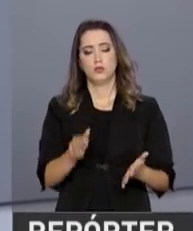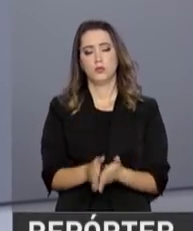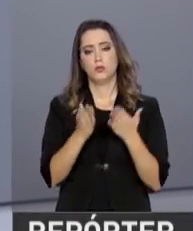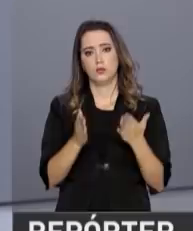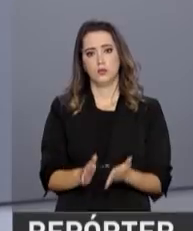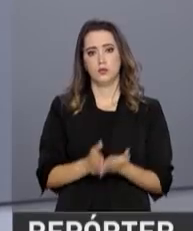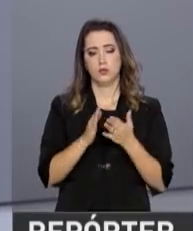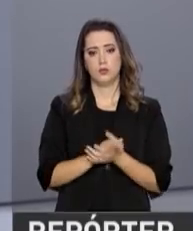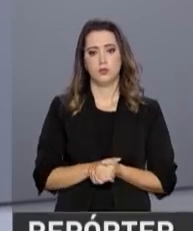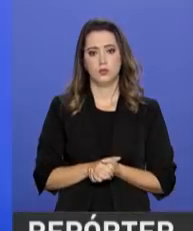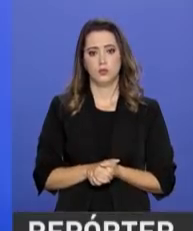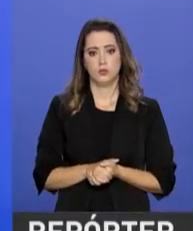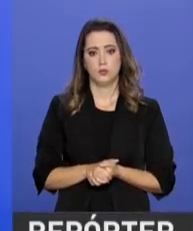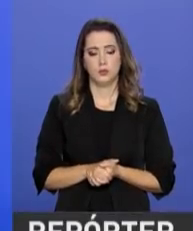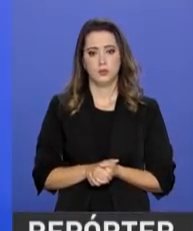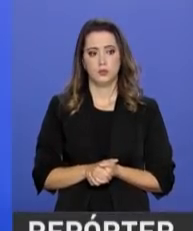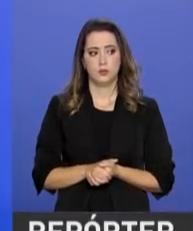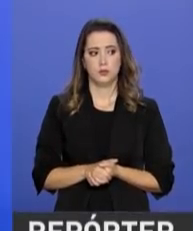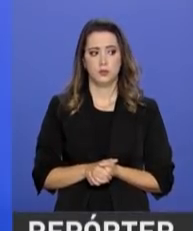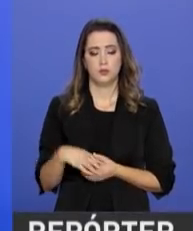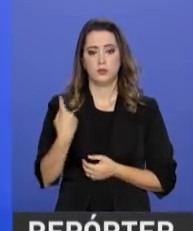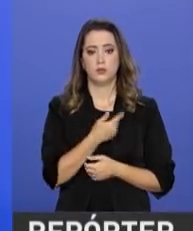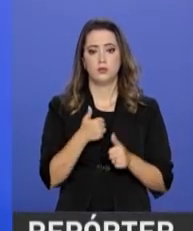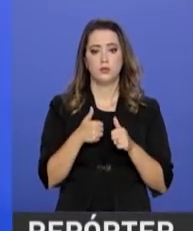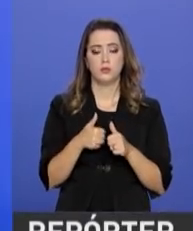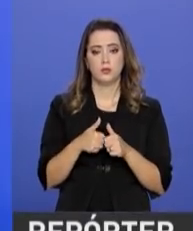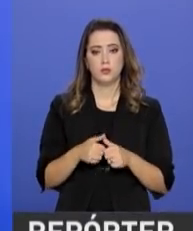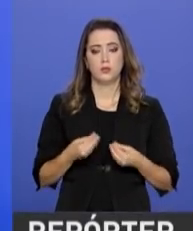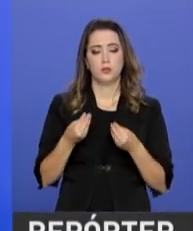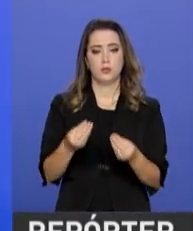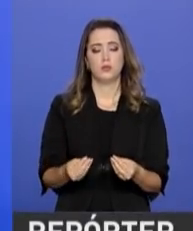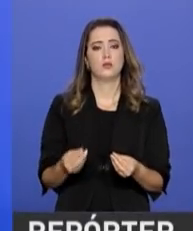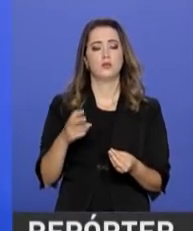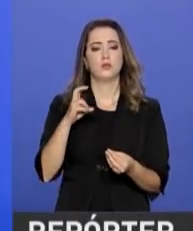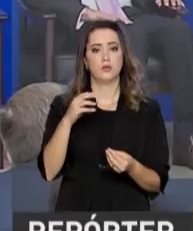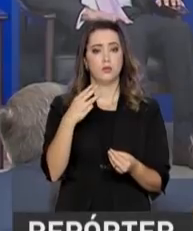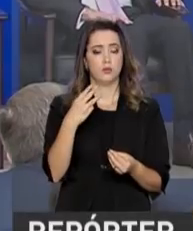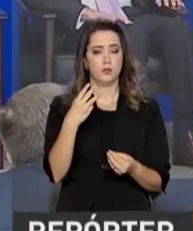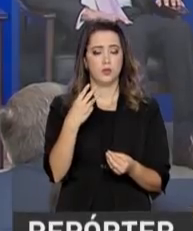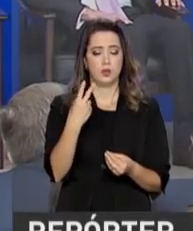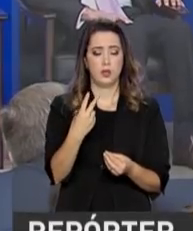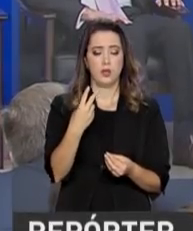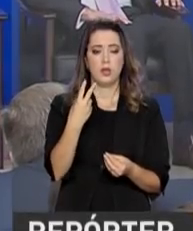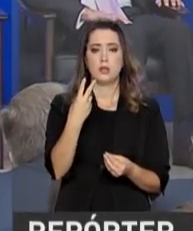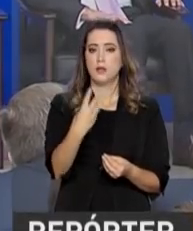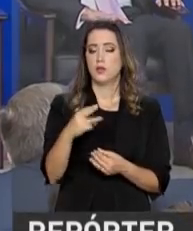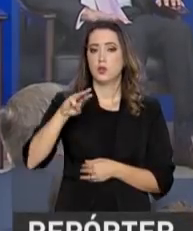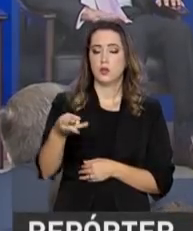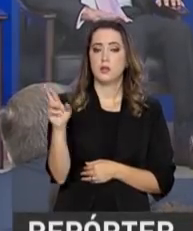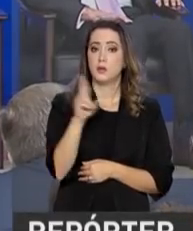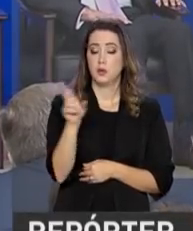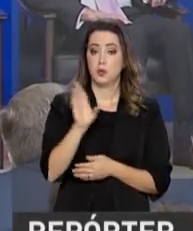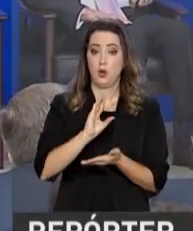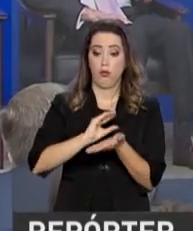mais pobres. Nós estamos assegurando 523 milhões de reais de investimento na